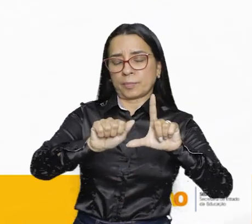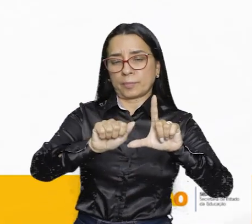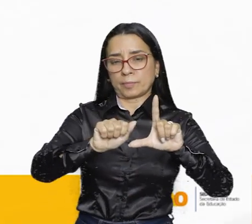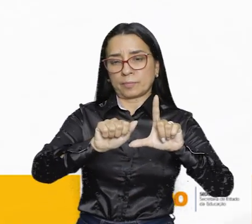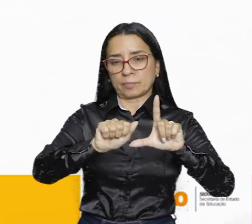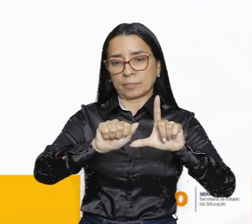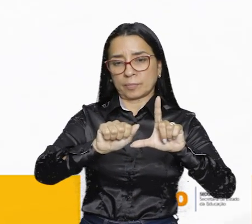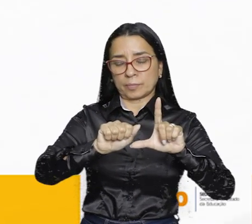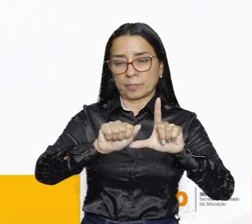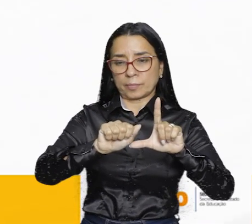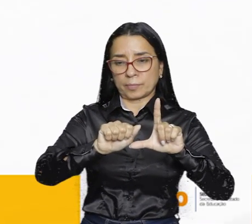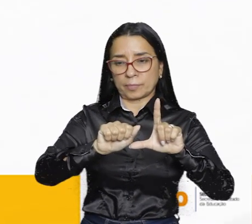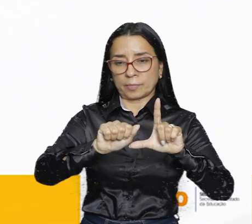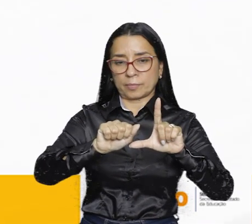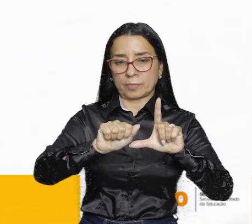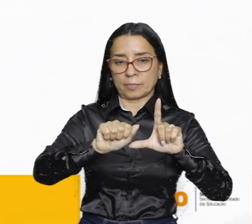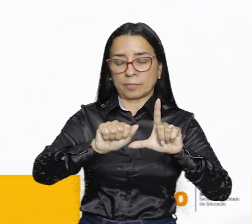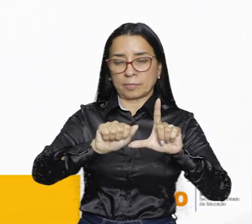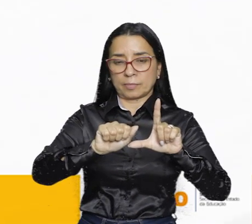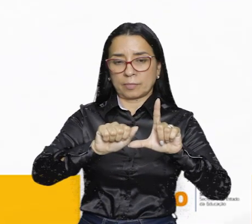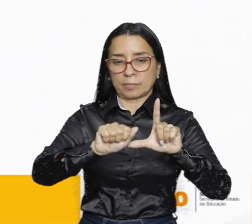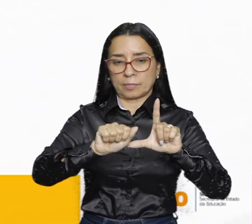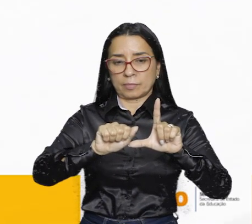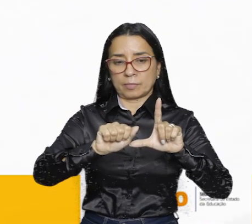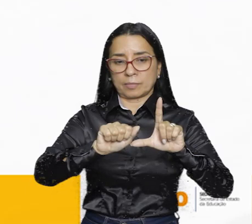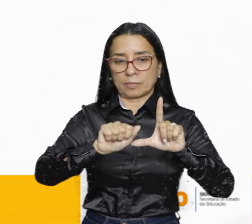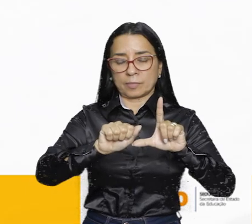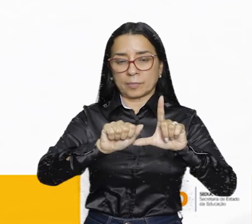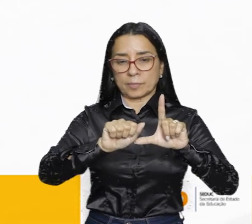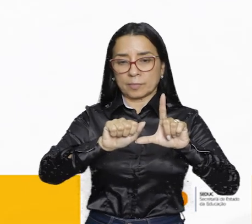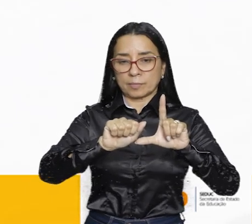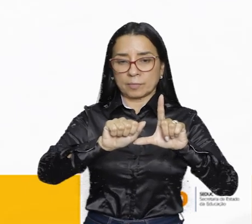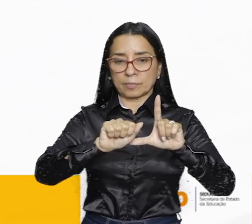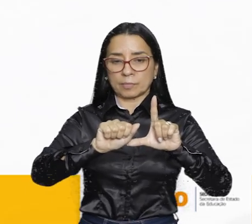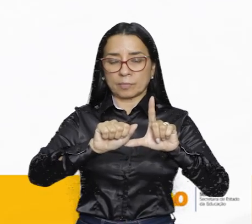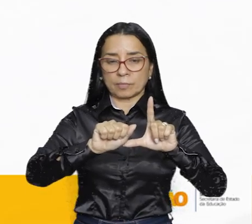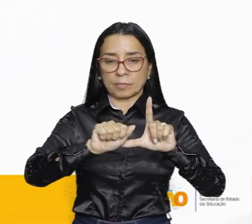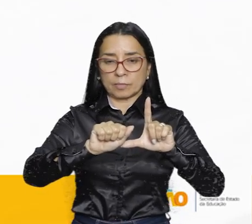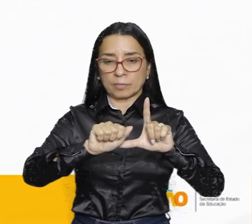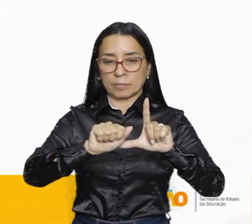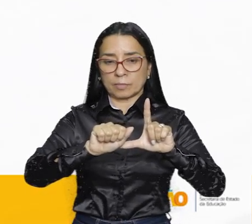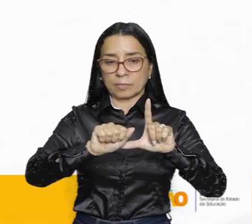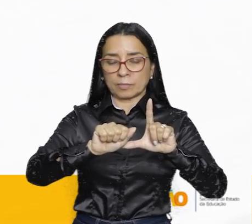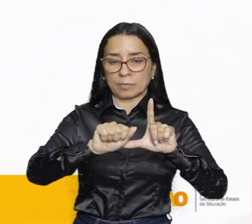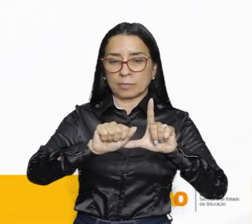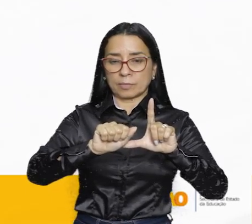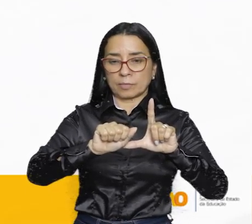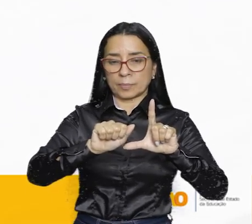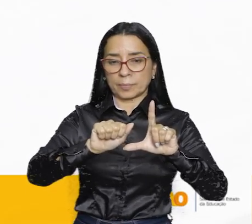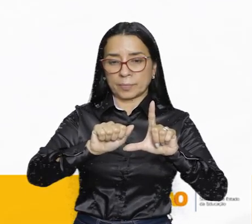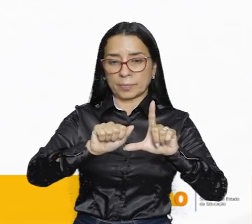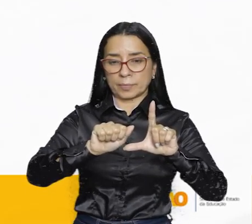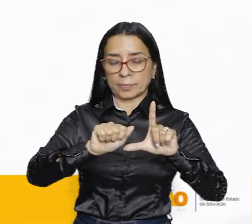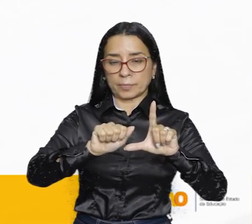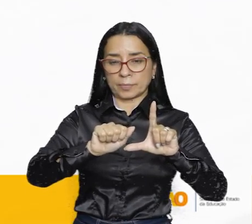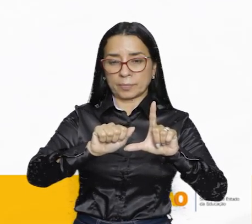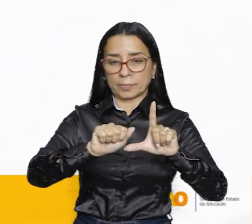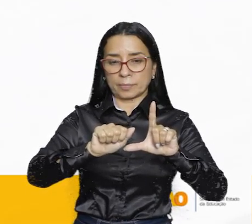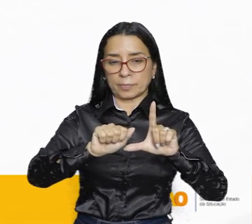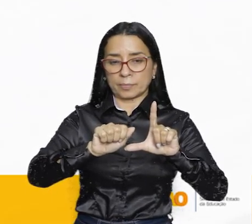registrar literalmente a palavra divina, apresenta a verdade dos fatos naturais, tornando-se guia para a